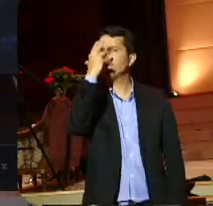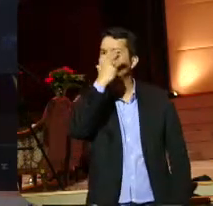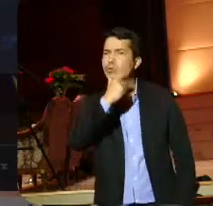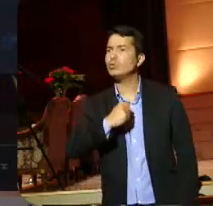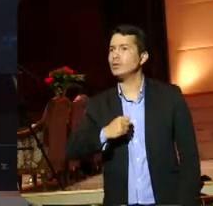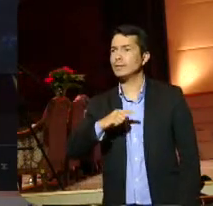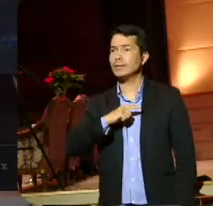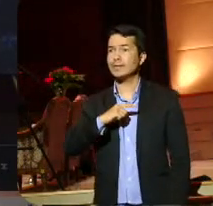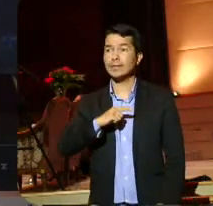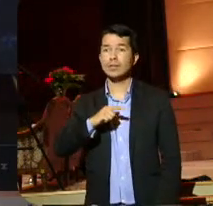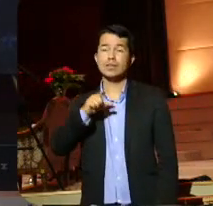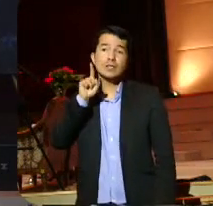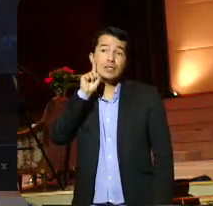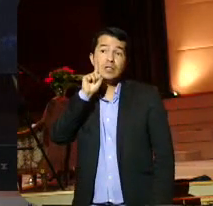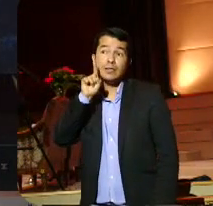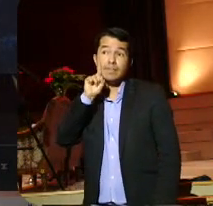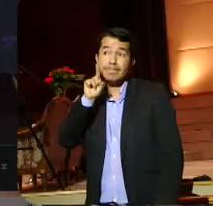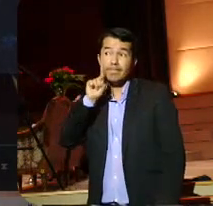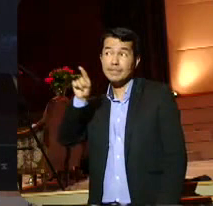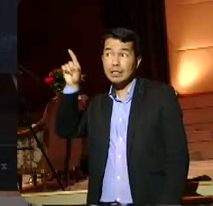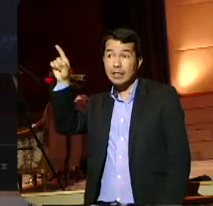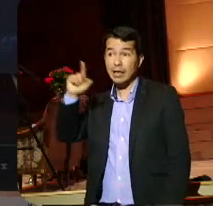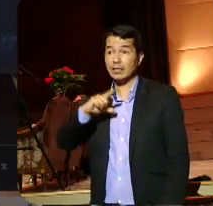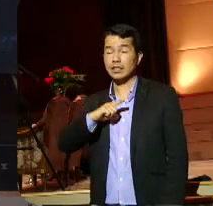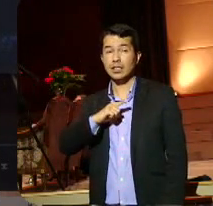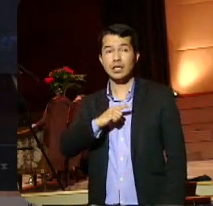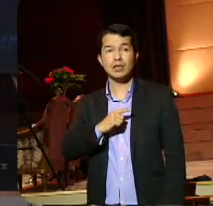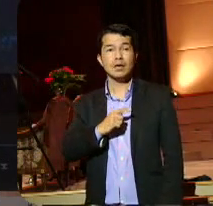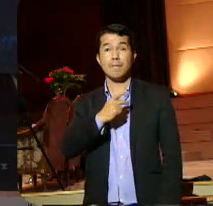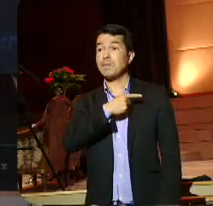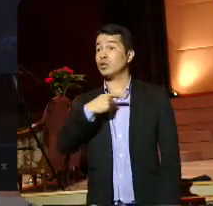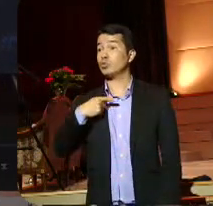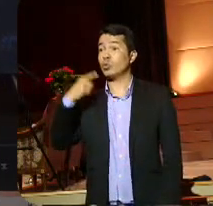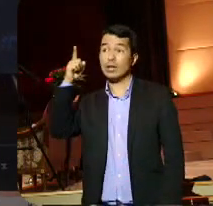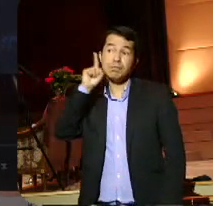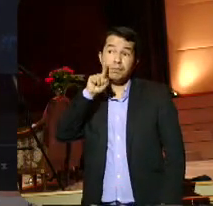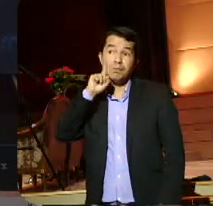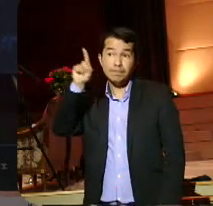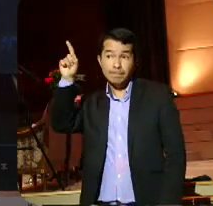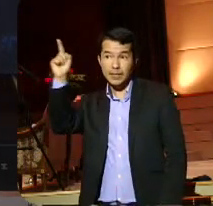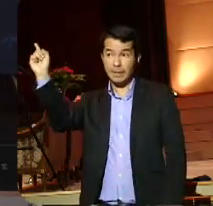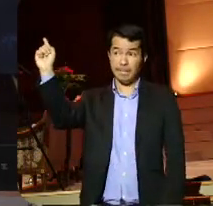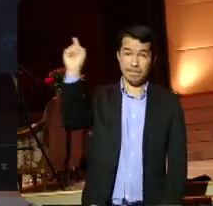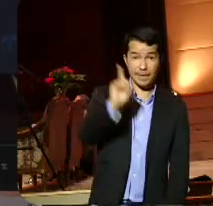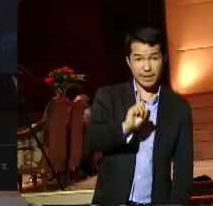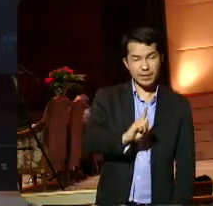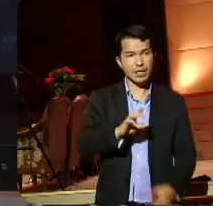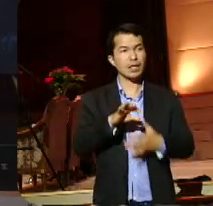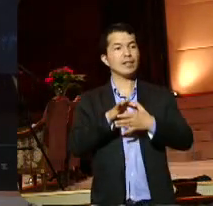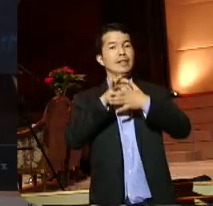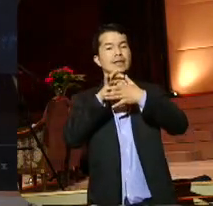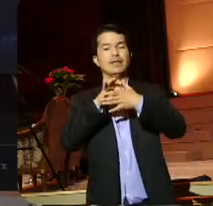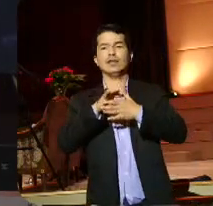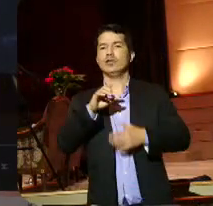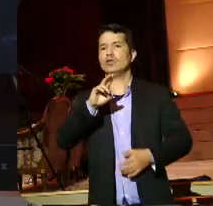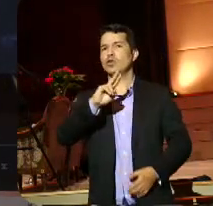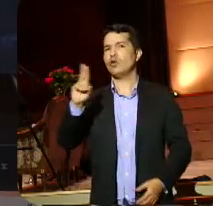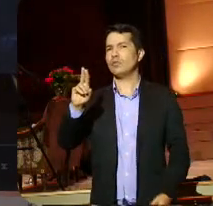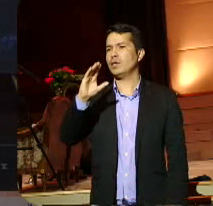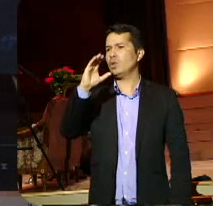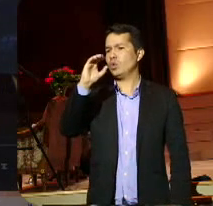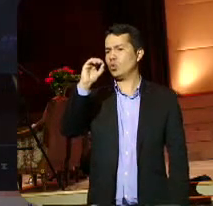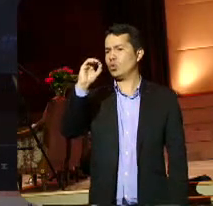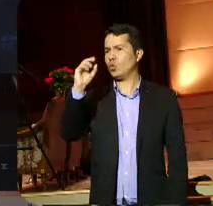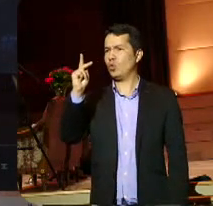de um líder americano chamado Gary Cook. Esse líder americano evangélico foi